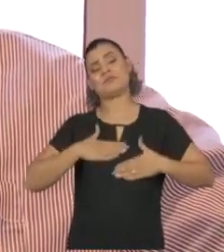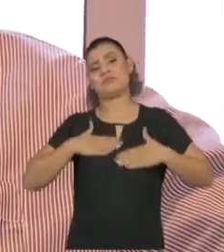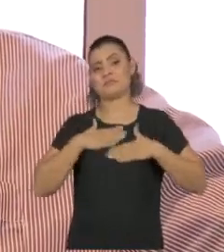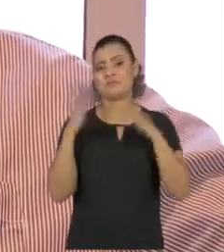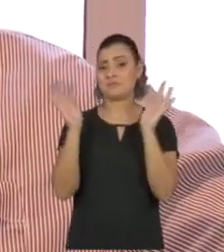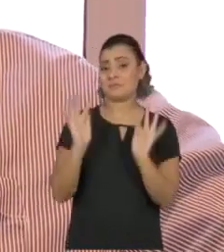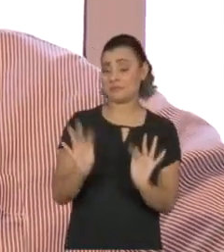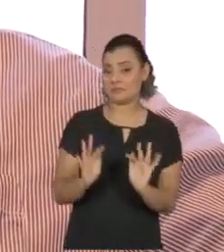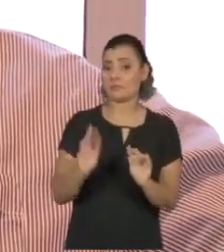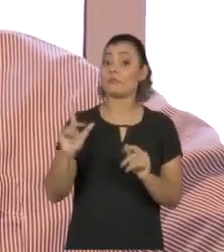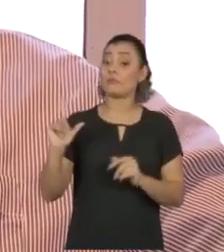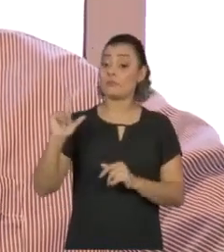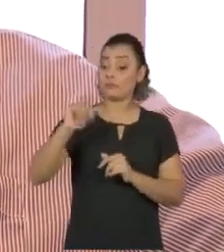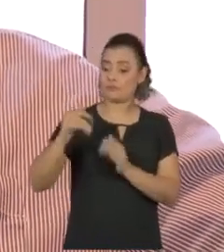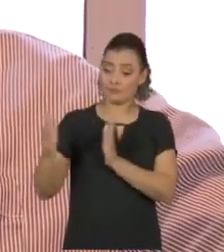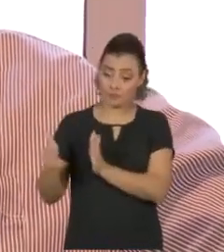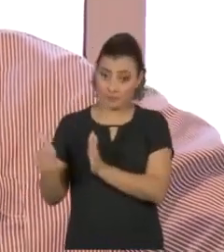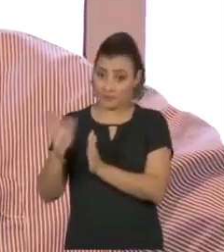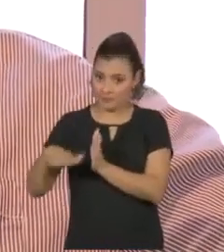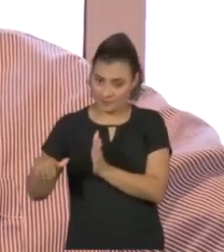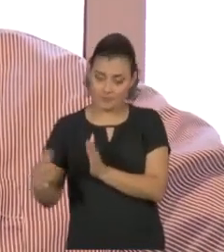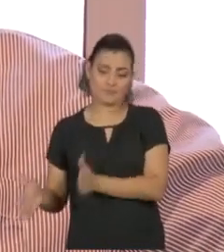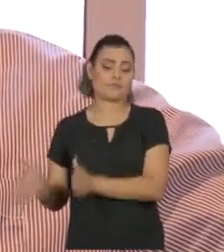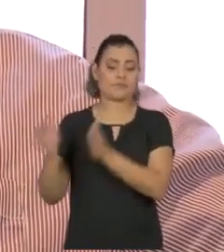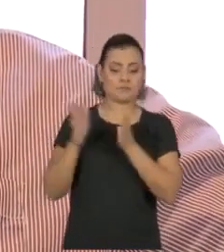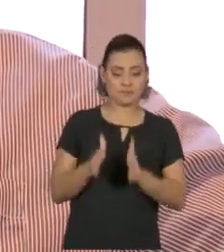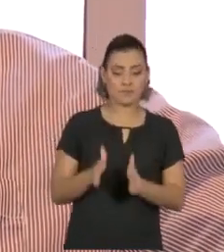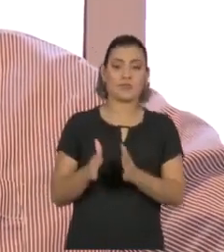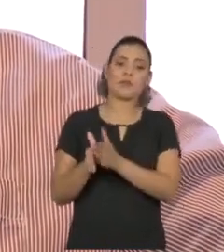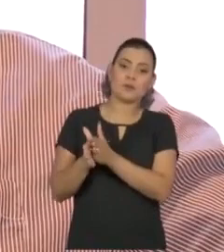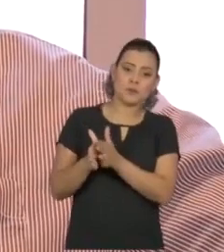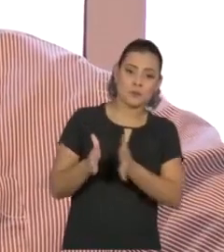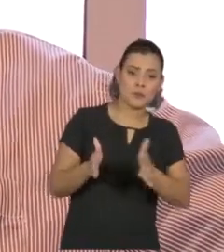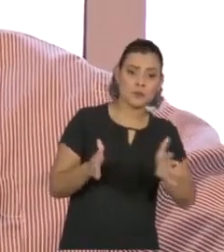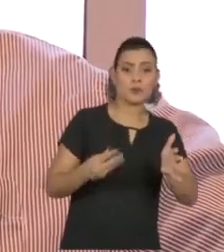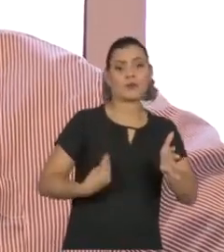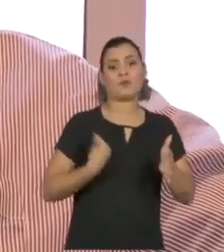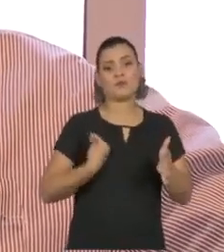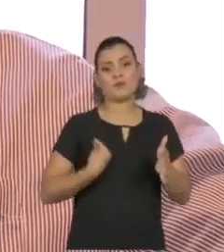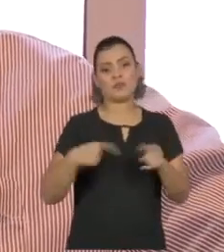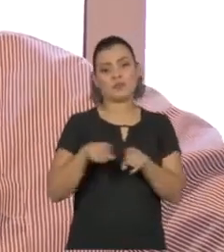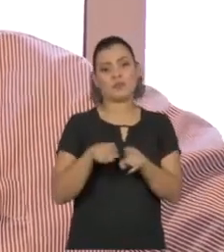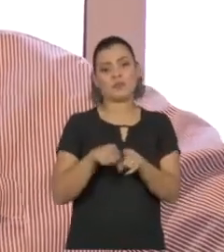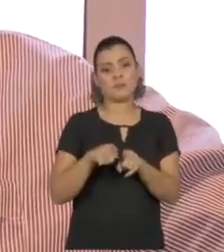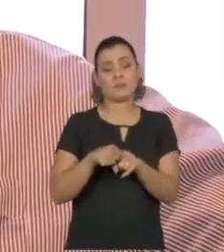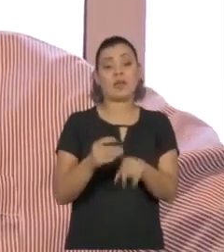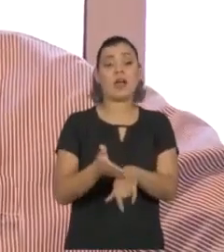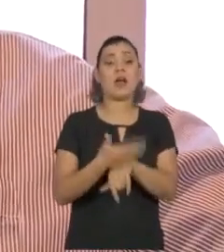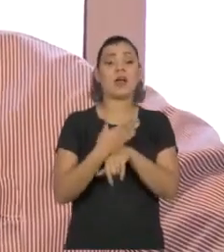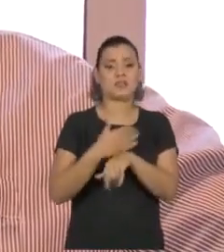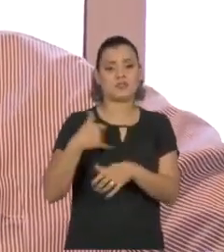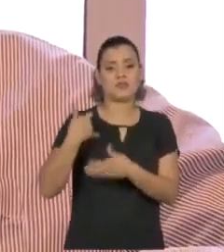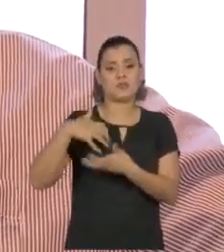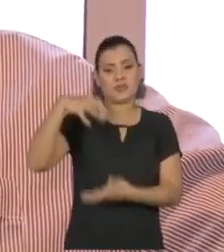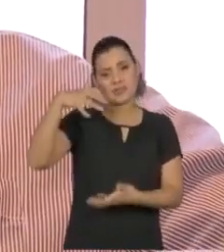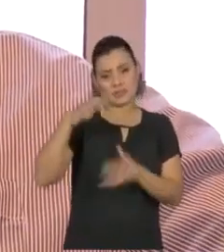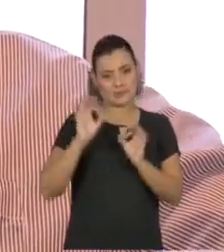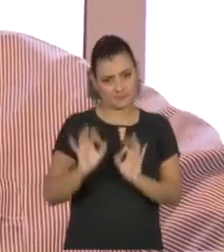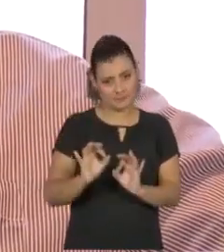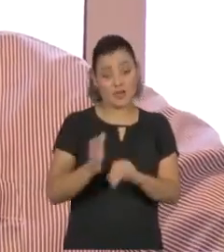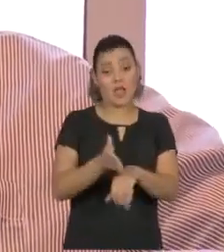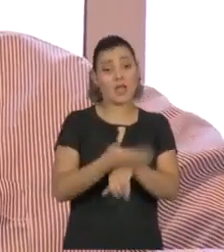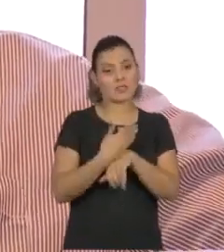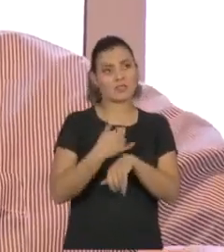também depois, nas fases mais terminais da vida, né? Antes da velhice absoluta, depois